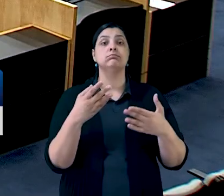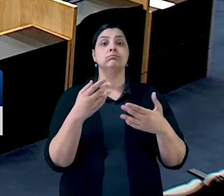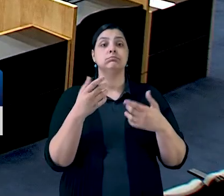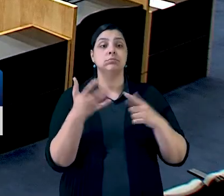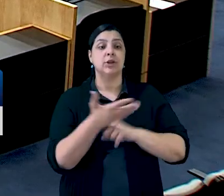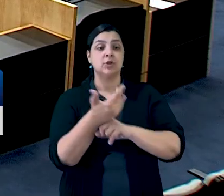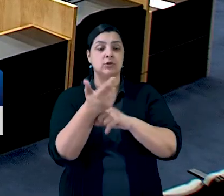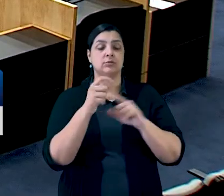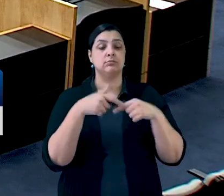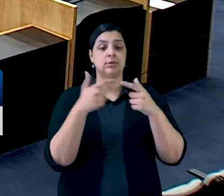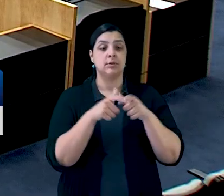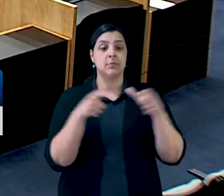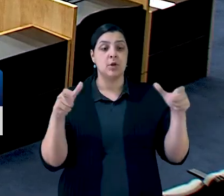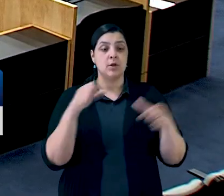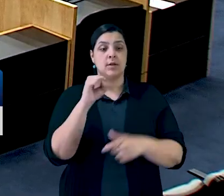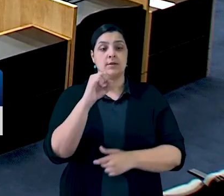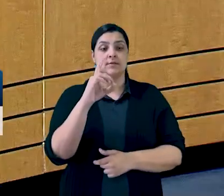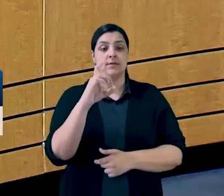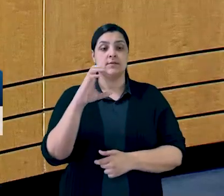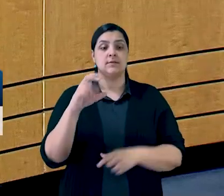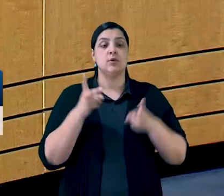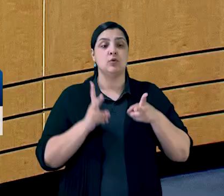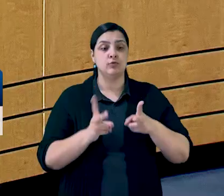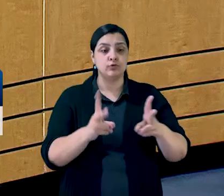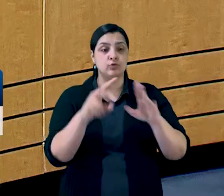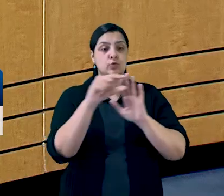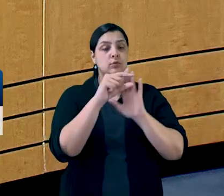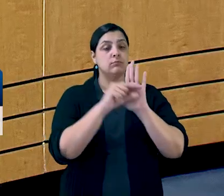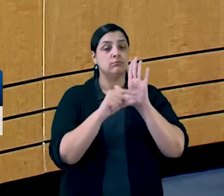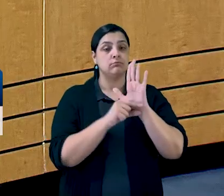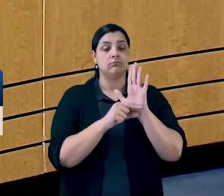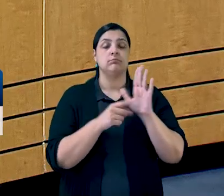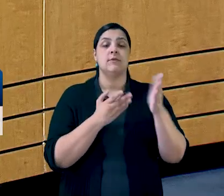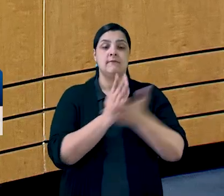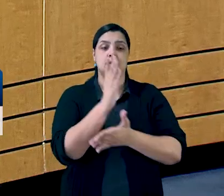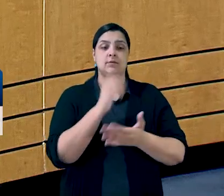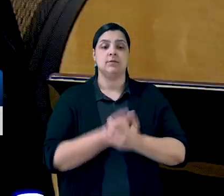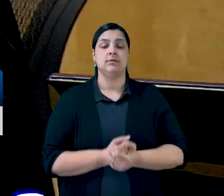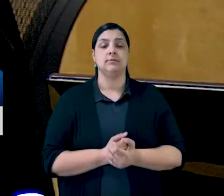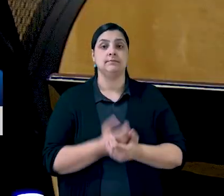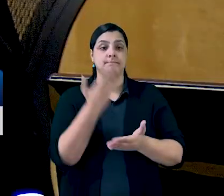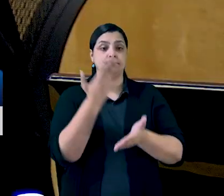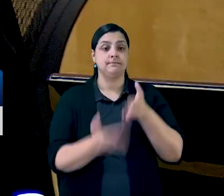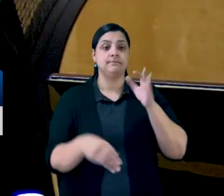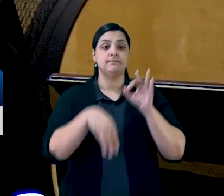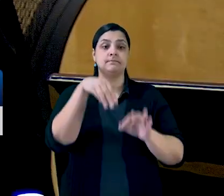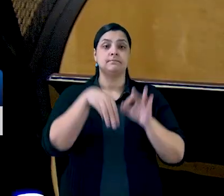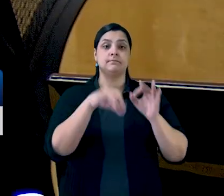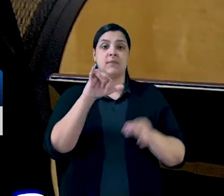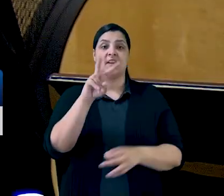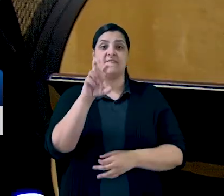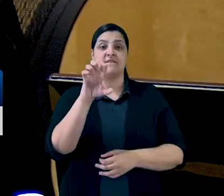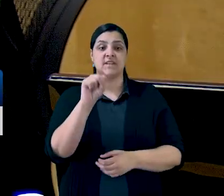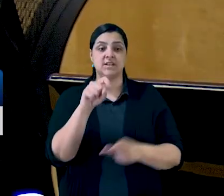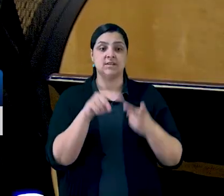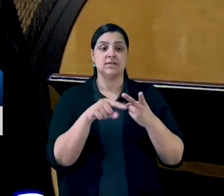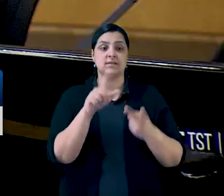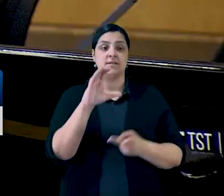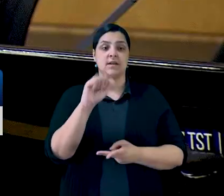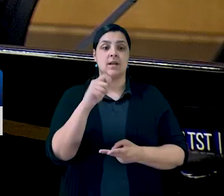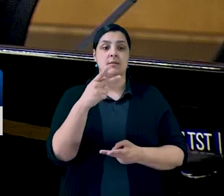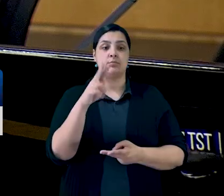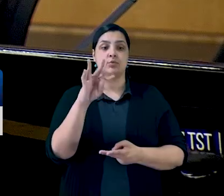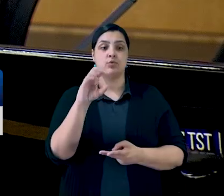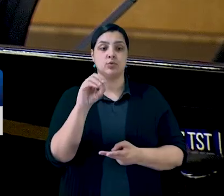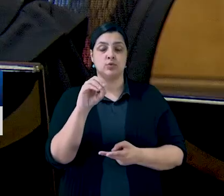por maioria de votos, a SDC manteve a validade da cláusula da convenção coletiva. Ficaram vencidos os ministros Ives Gandra